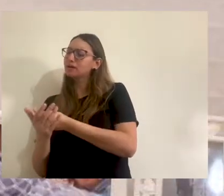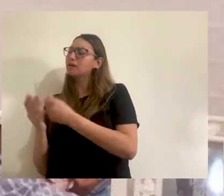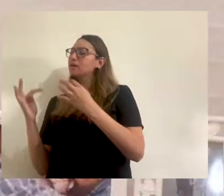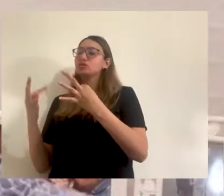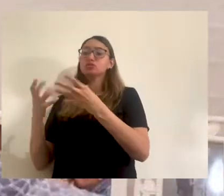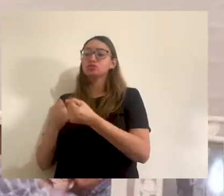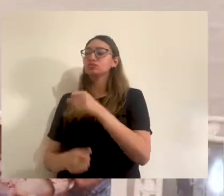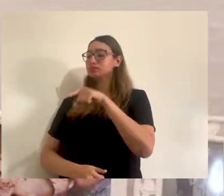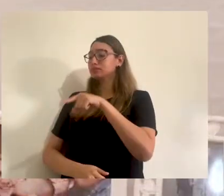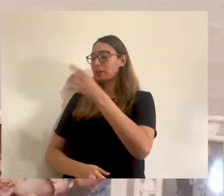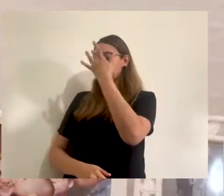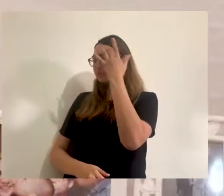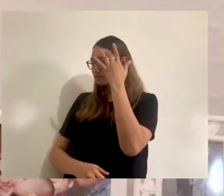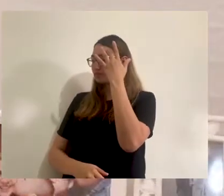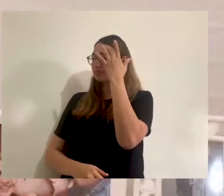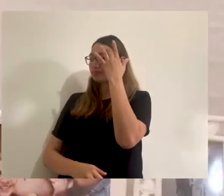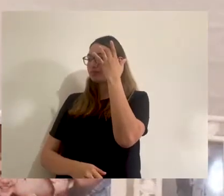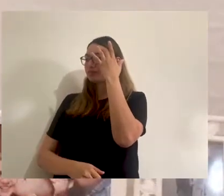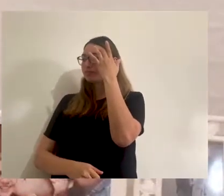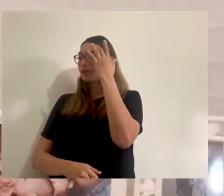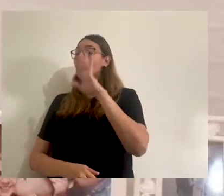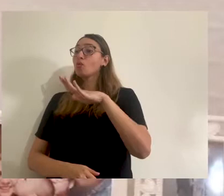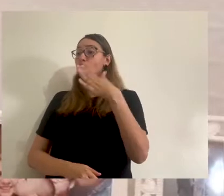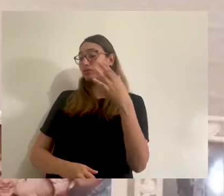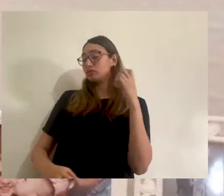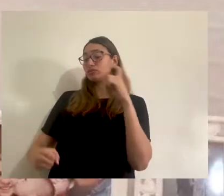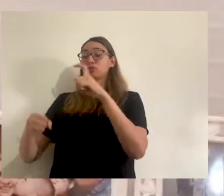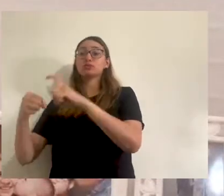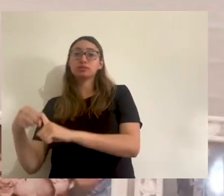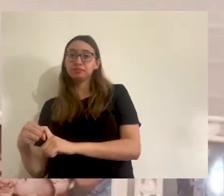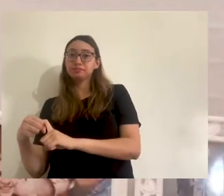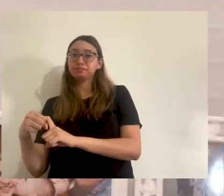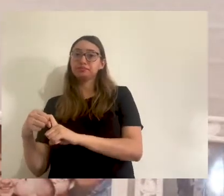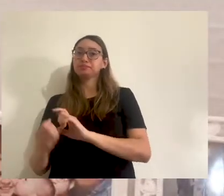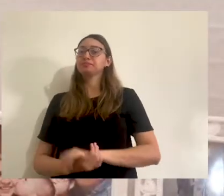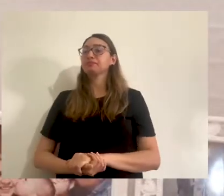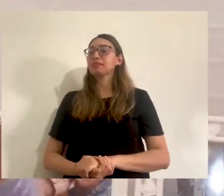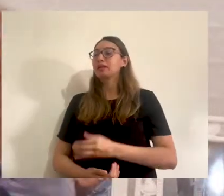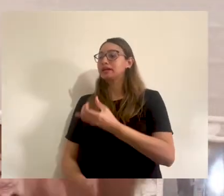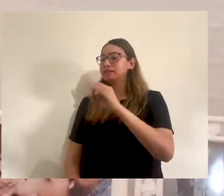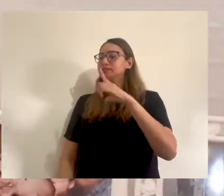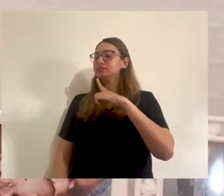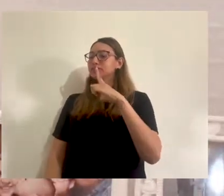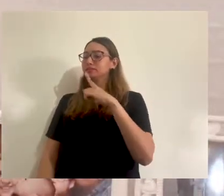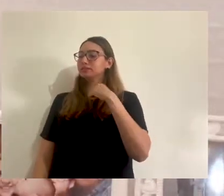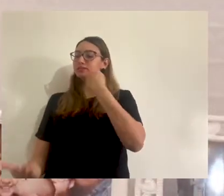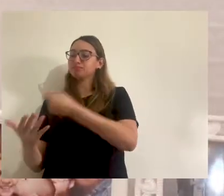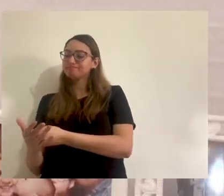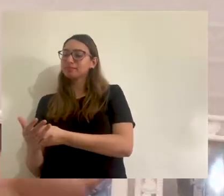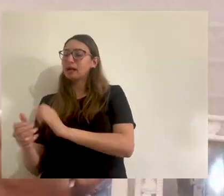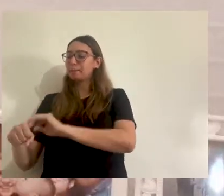aquela pessoa, que esse rapaz tiver aqui. Quando eu retornar, se tiver alguma despesa